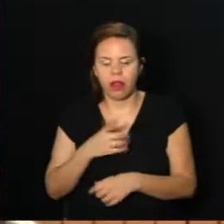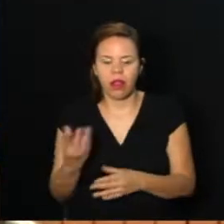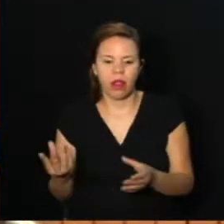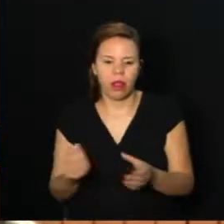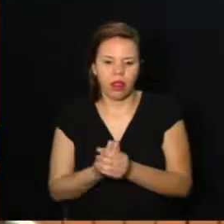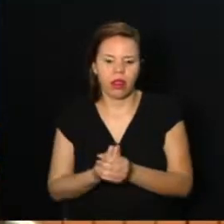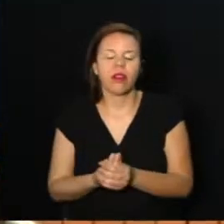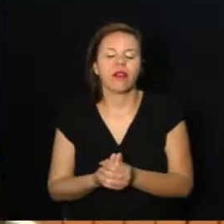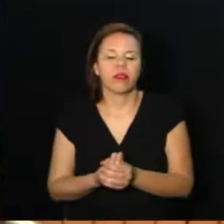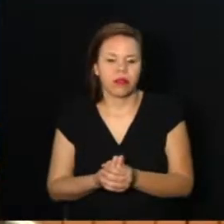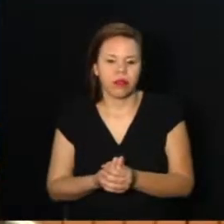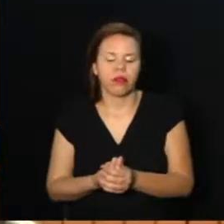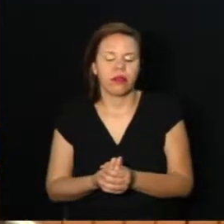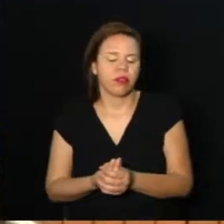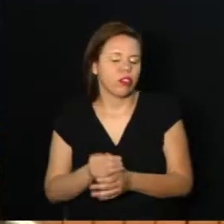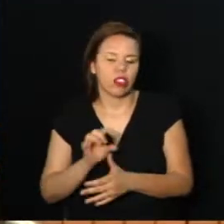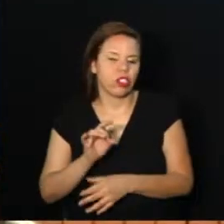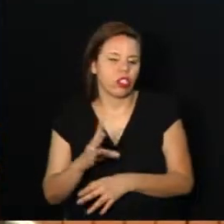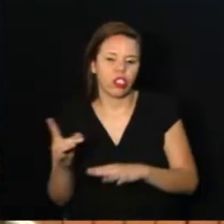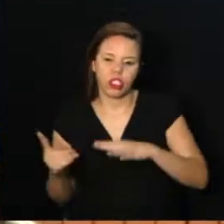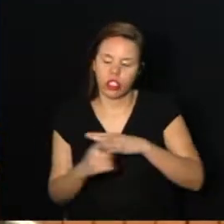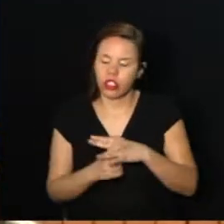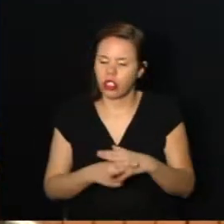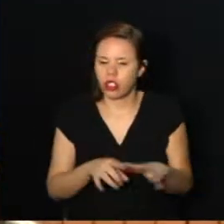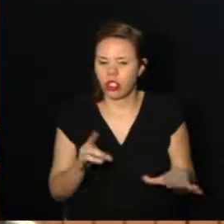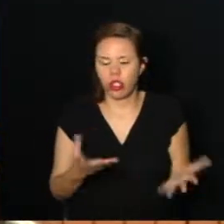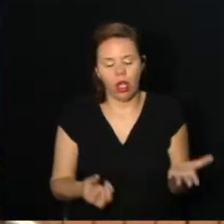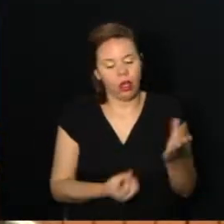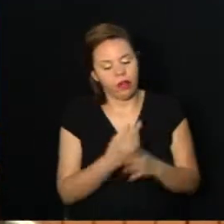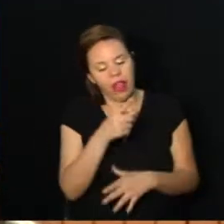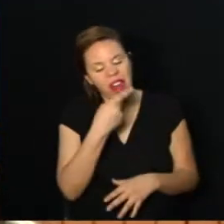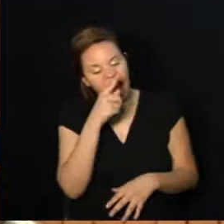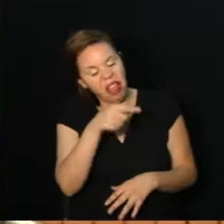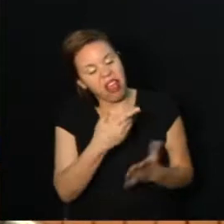incluída. E não simplesmente alegar que a escola